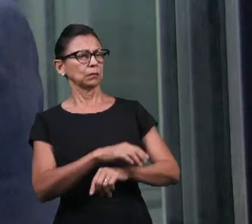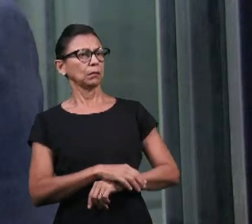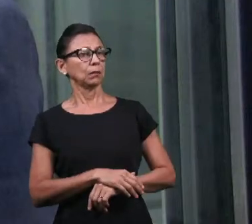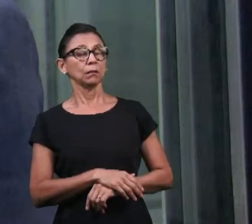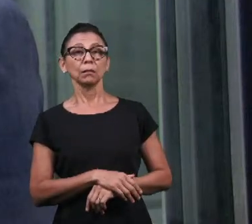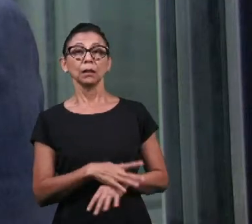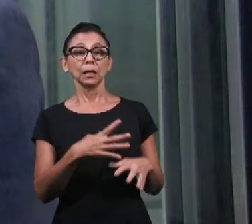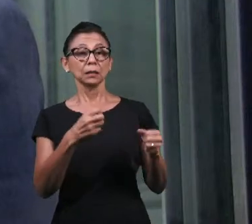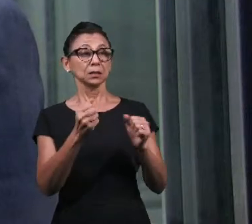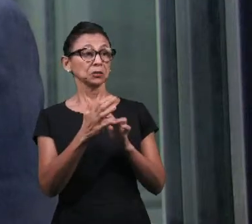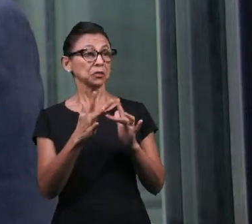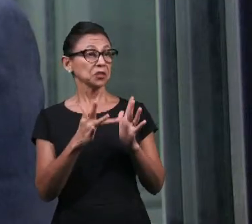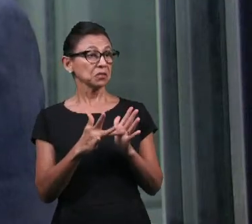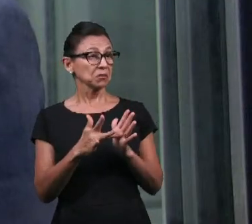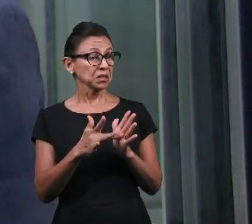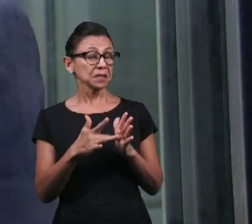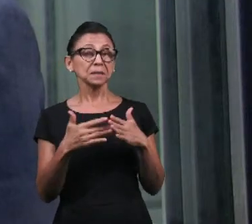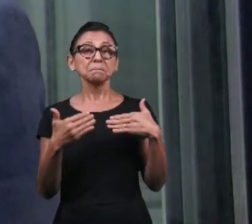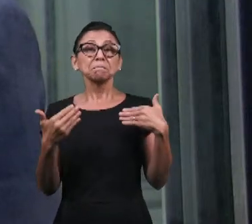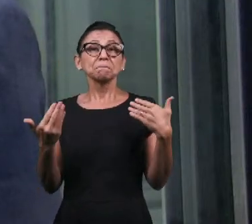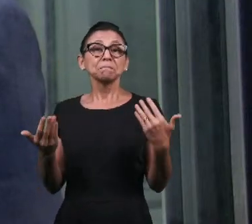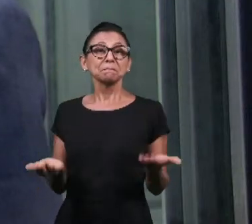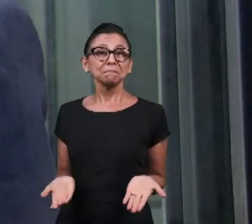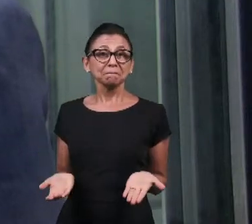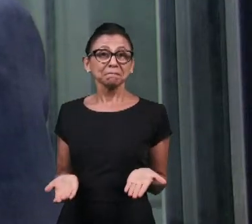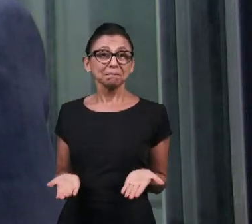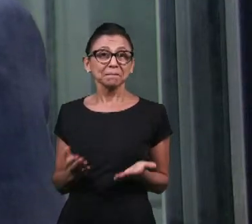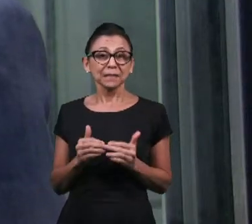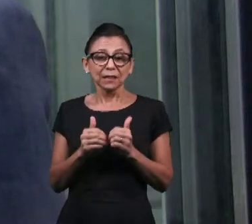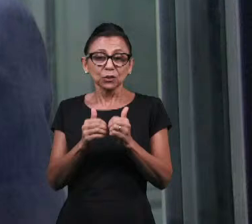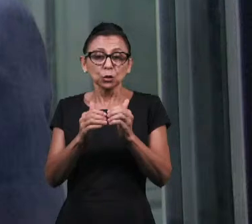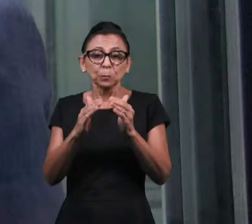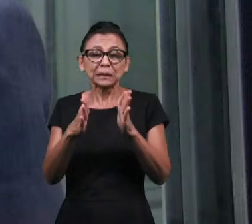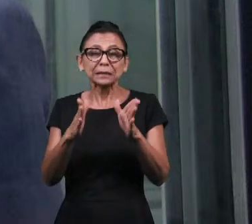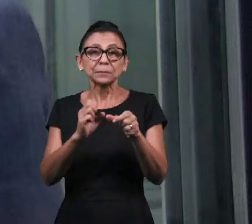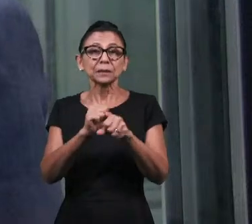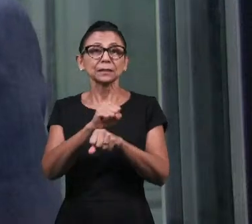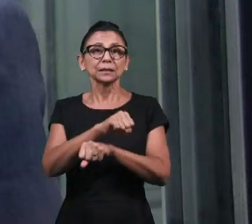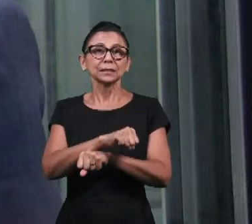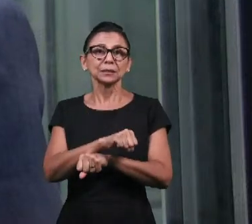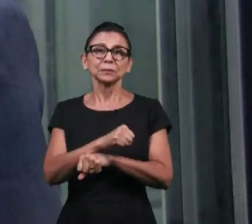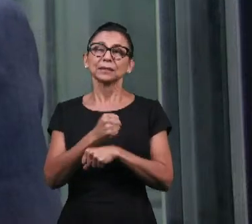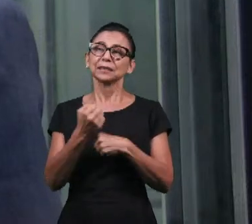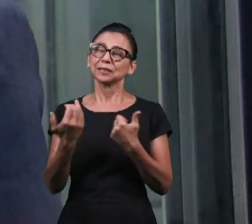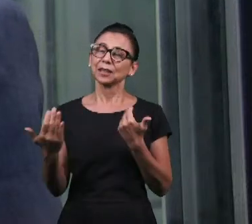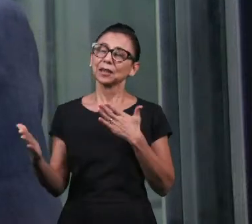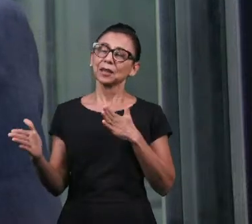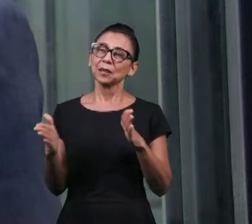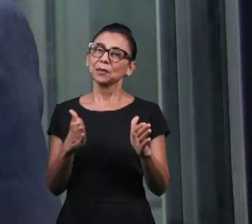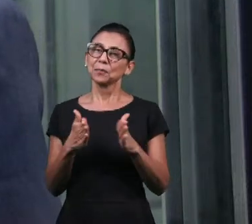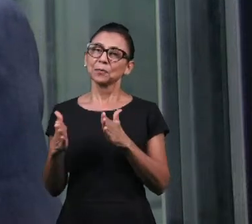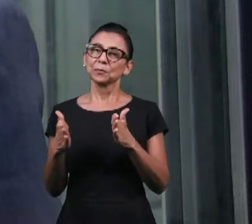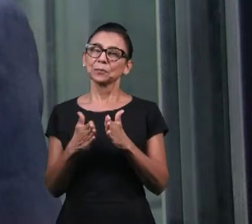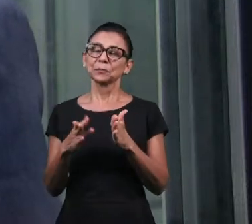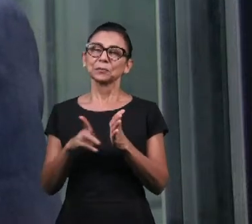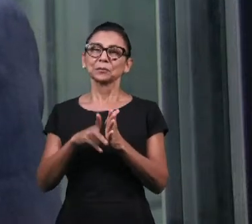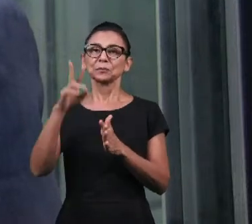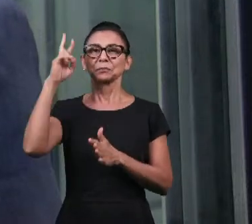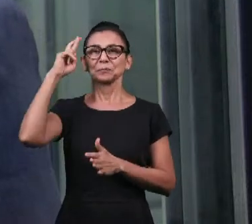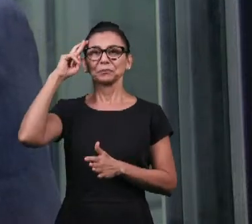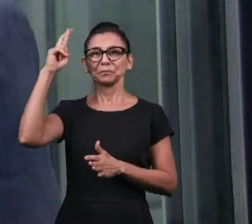lá o principiantes. Glória, ou seja, a Deus. No tempo de Deus, a família vai se reunir e vai ser reunida pelo Senhor.